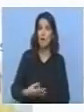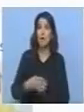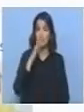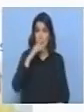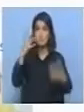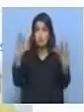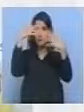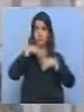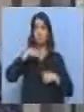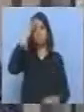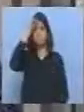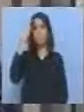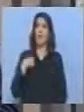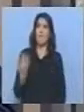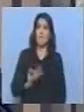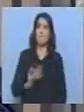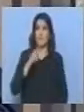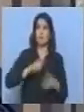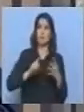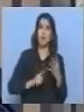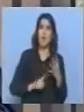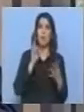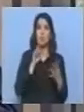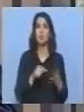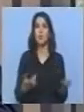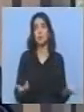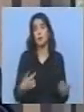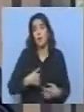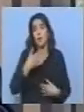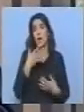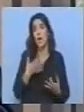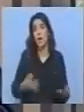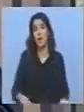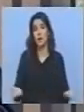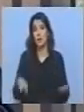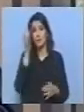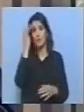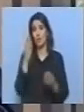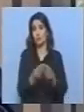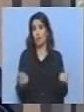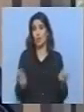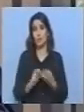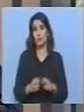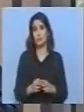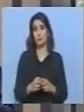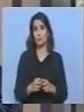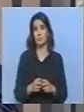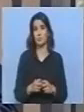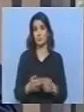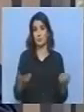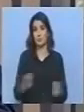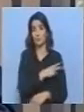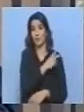realmente interiorizado por quem toma decisões a esse nível, eu acredito que facilmente resolveriam o problema e colocariam